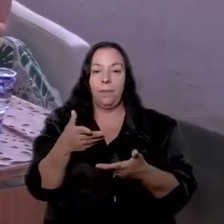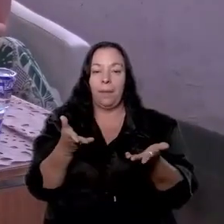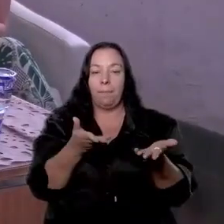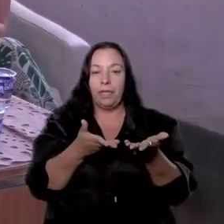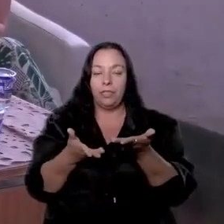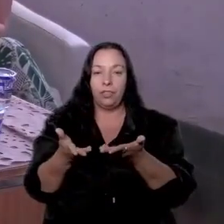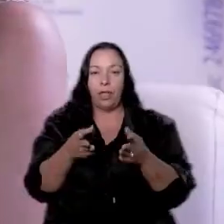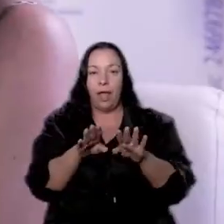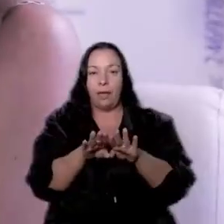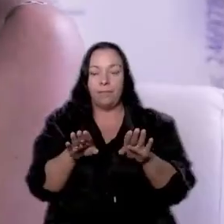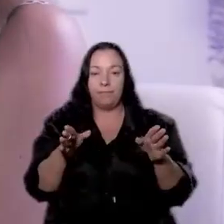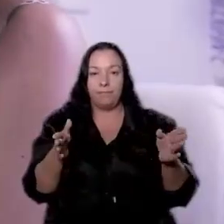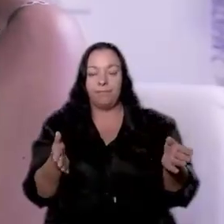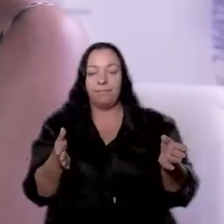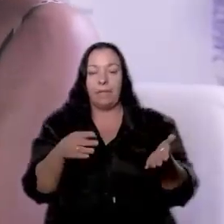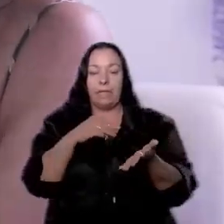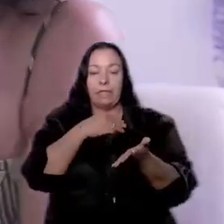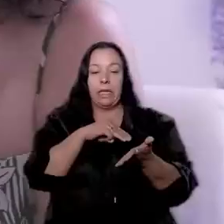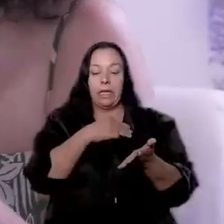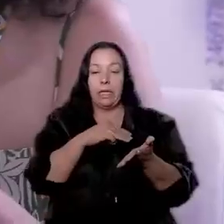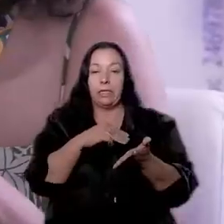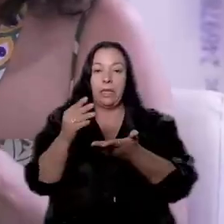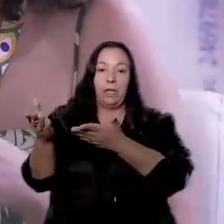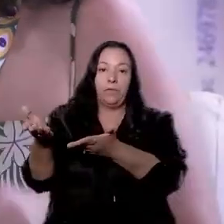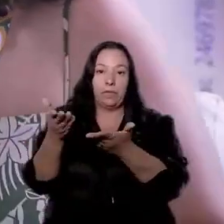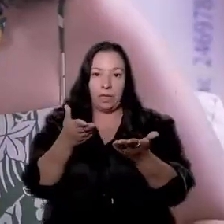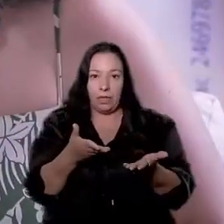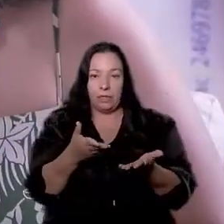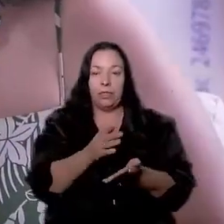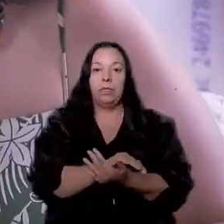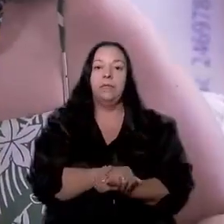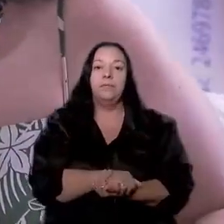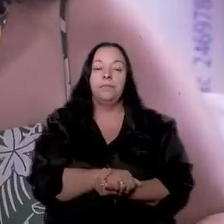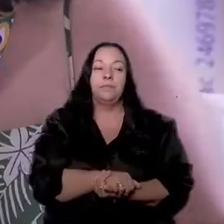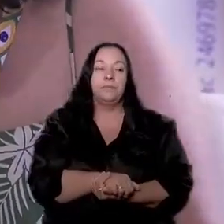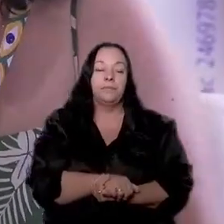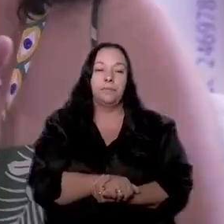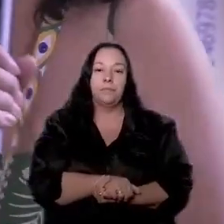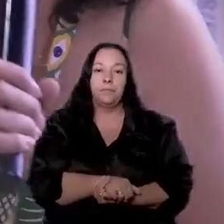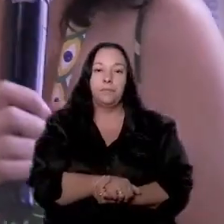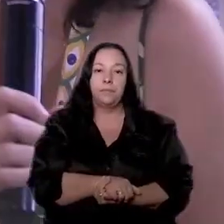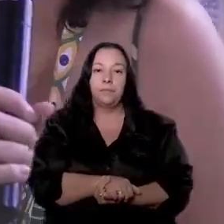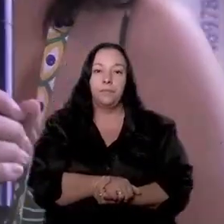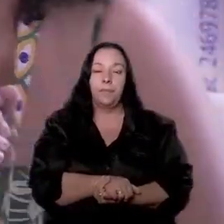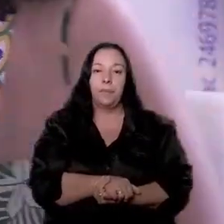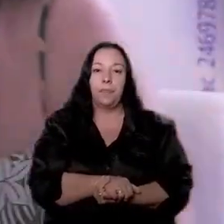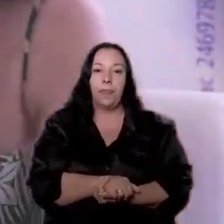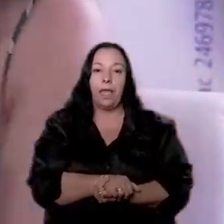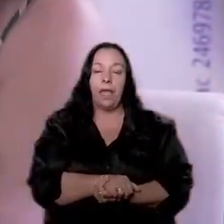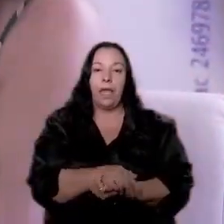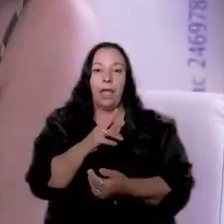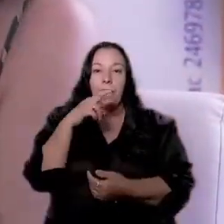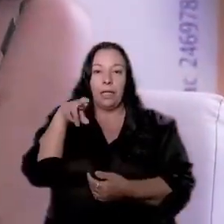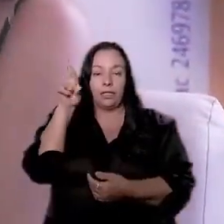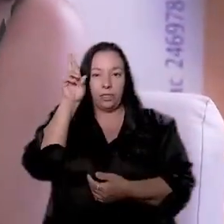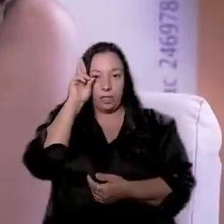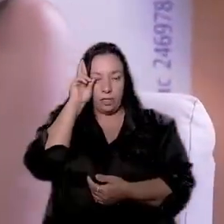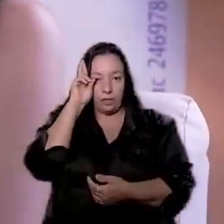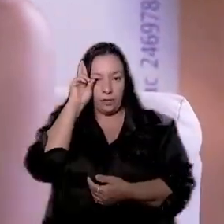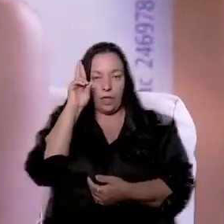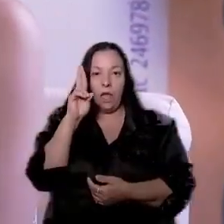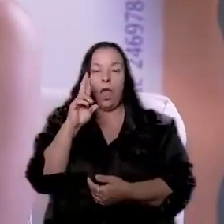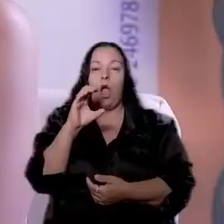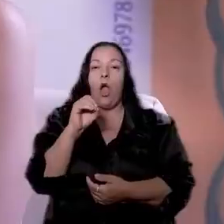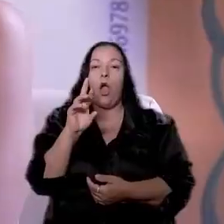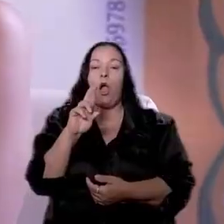microfone. Ao longo de toda a apresentação, de tempos em tempos, é possível ver, em alguns ângulos da câmera, que variam ao longo do